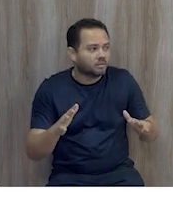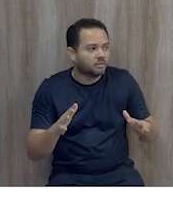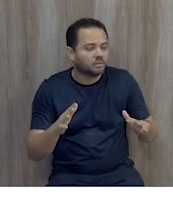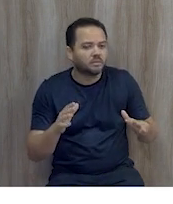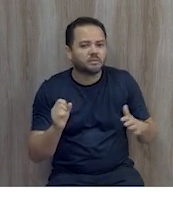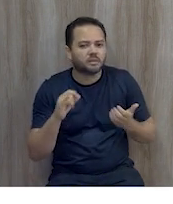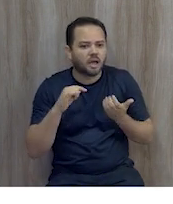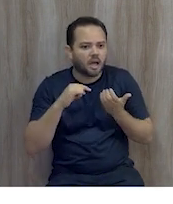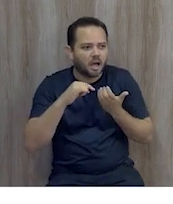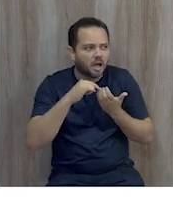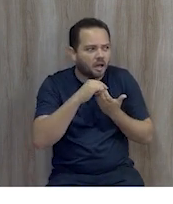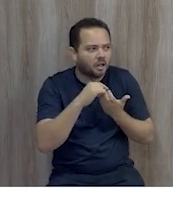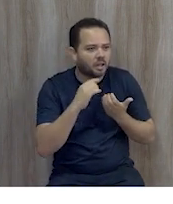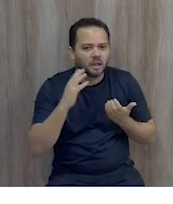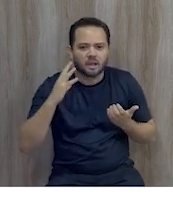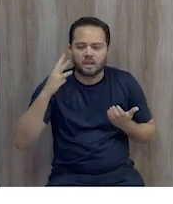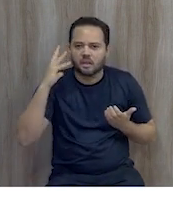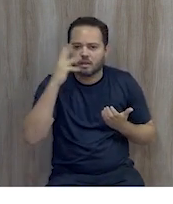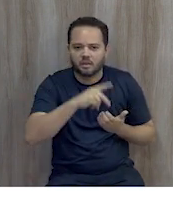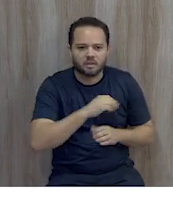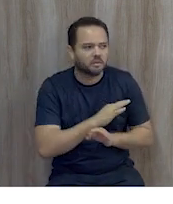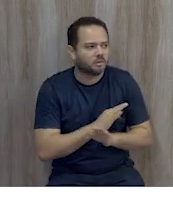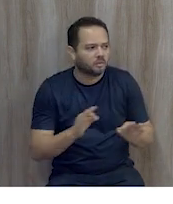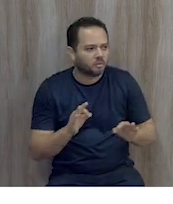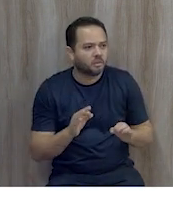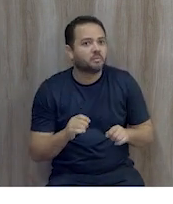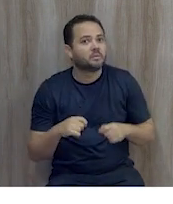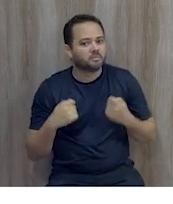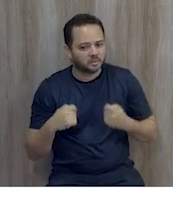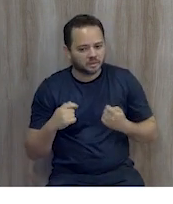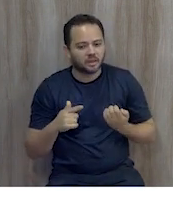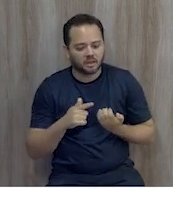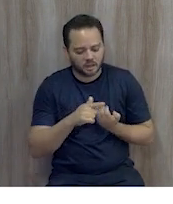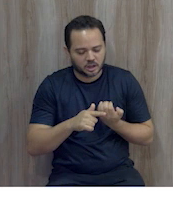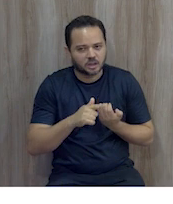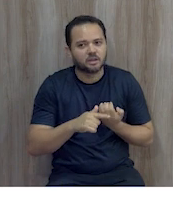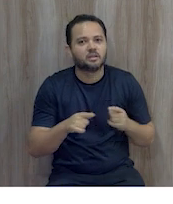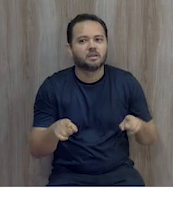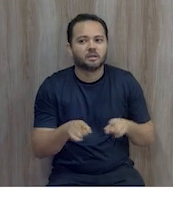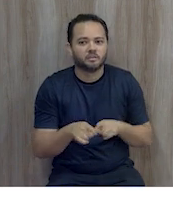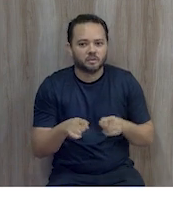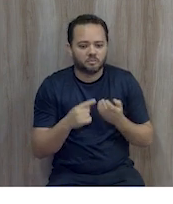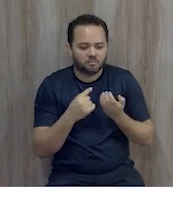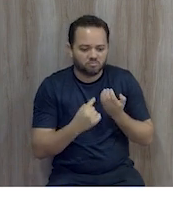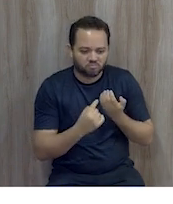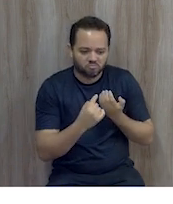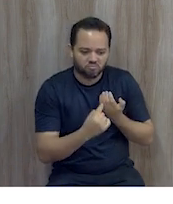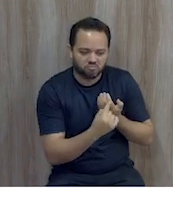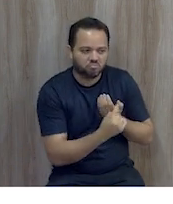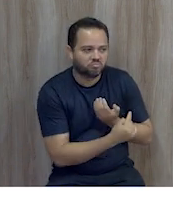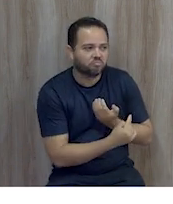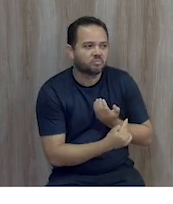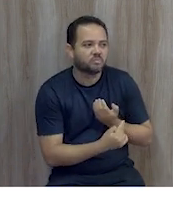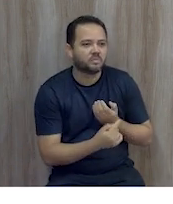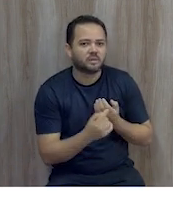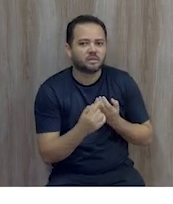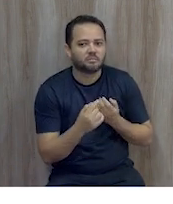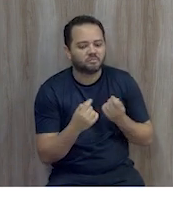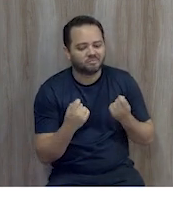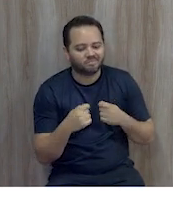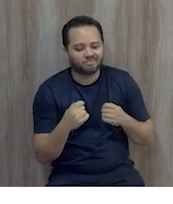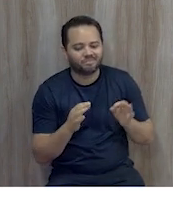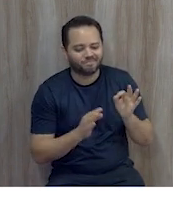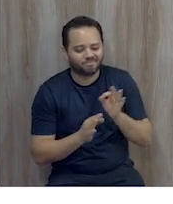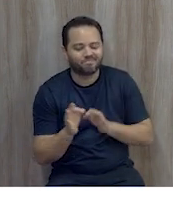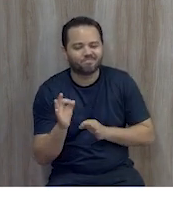linda e maravilhosa, se a gente não tem uma gengiva também, né, semelhante ali aos tecidos adjacentes, com certeza